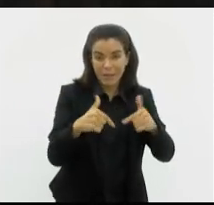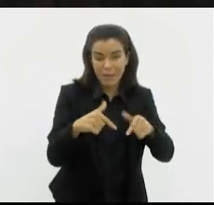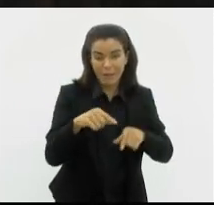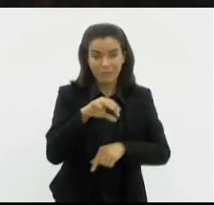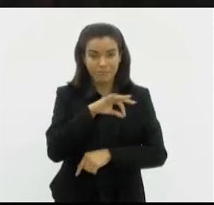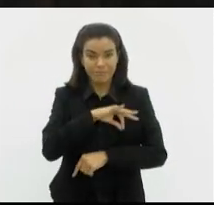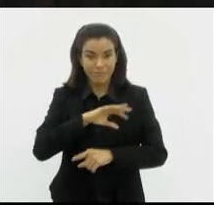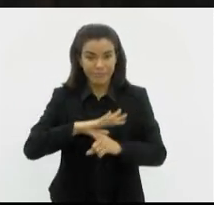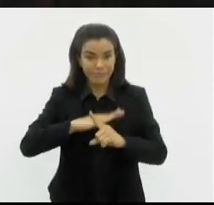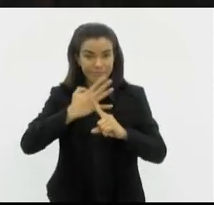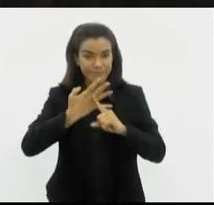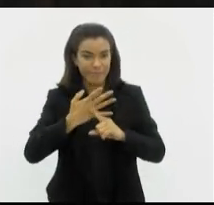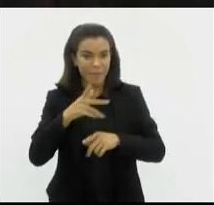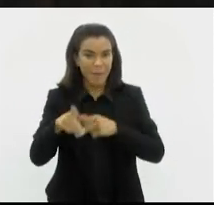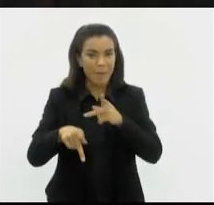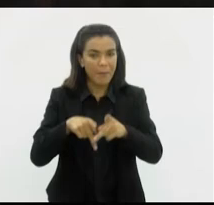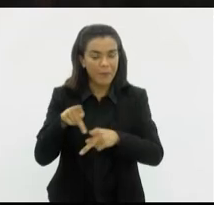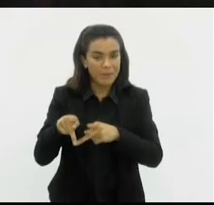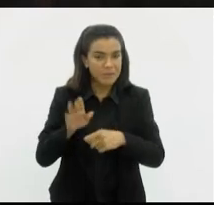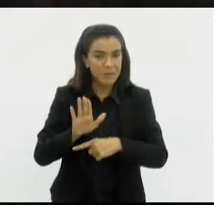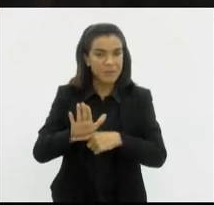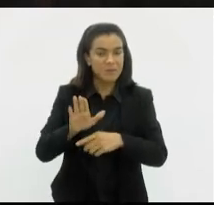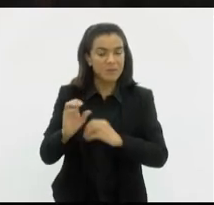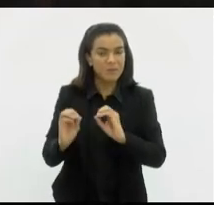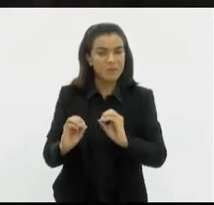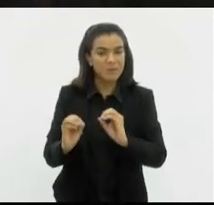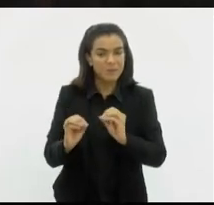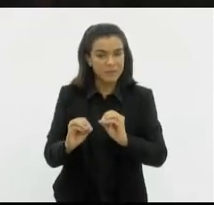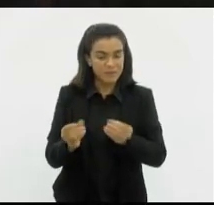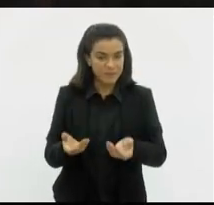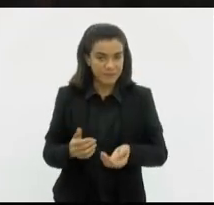e aumento de renda para a população. Então,